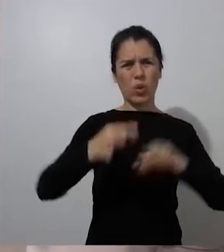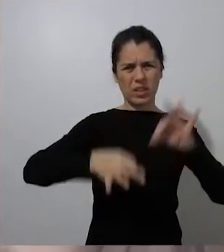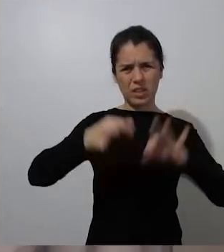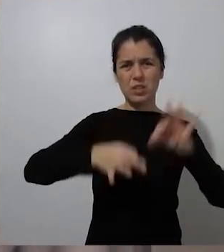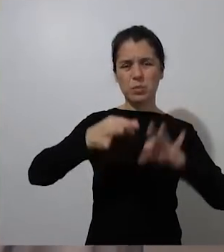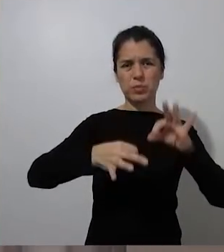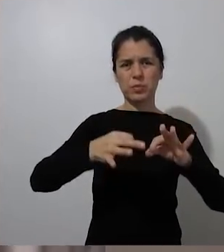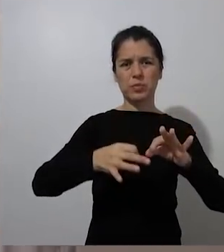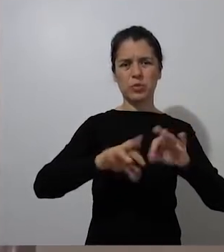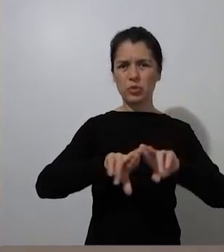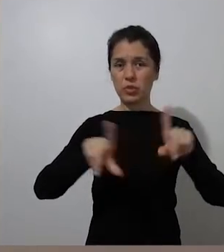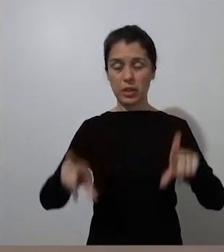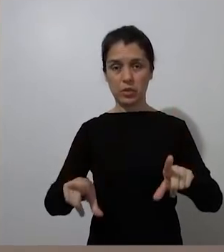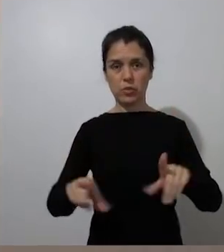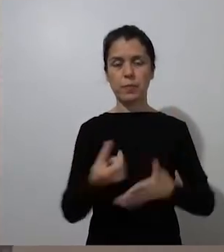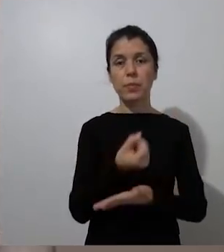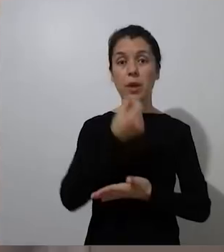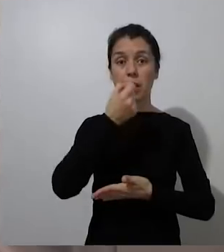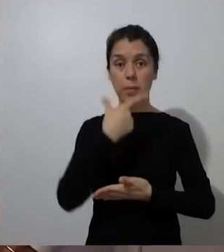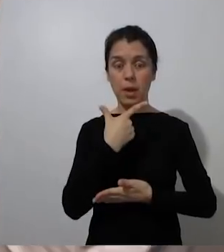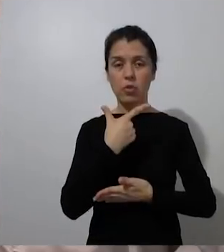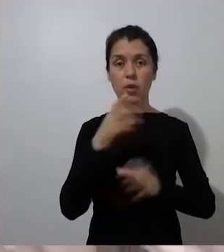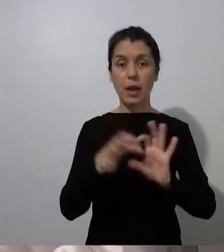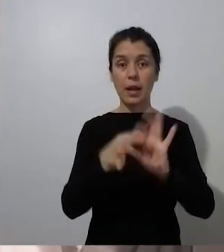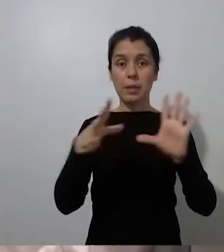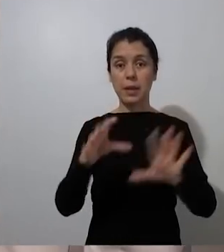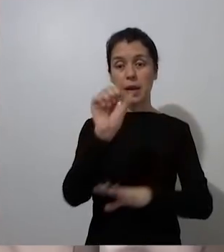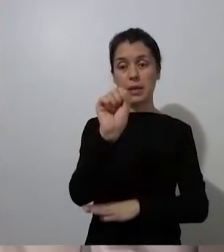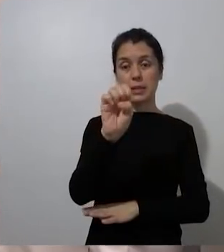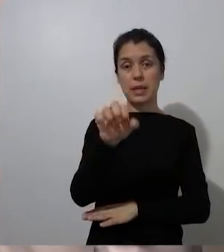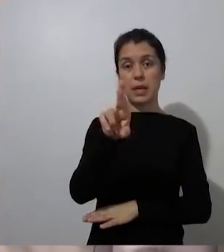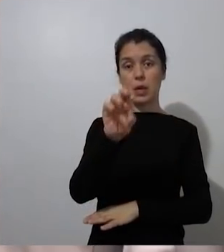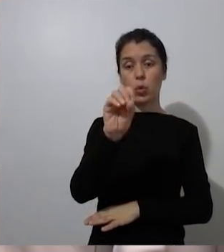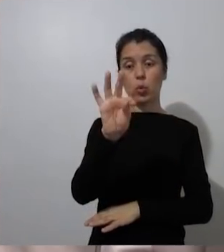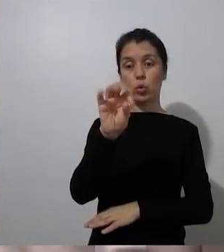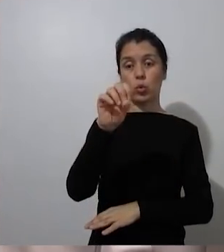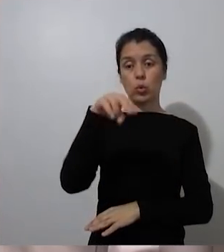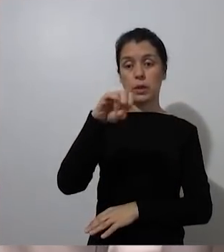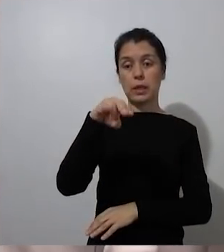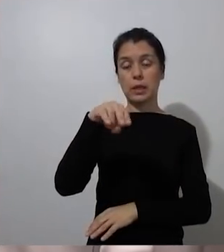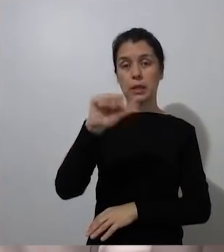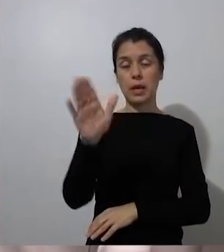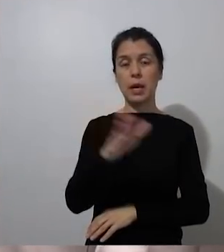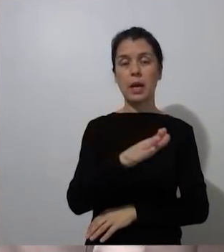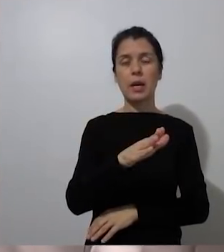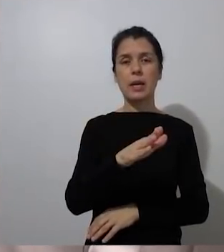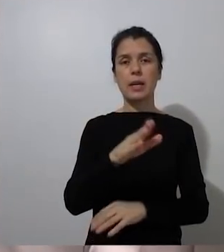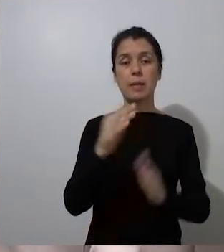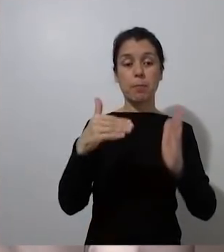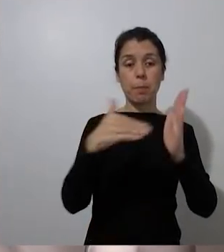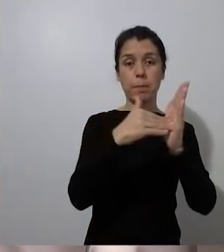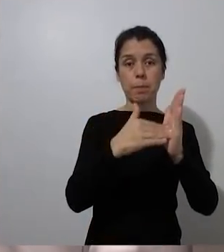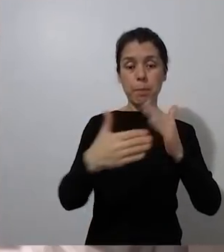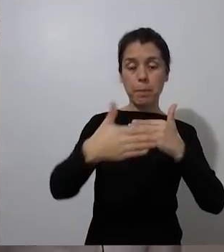antagonistas. Então, o que acontece? Esse remédio aqui, ele vai liberar serotonina e noradrenalina, porque ele bloqueia o alfa-2